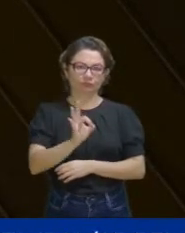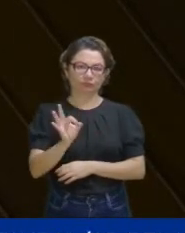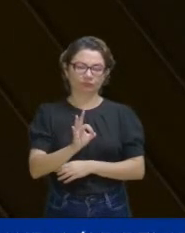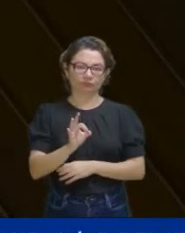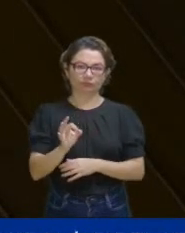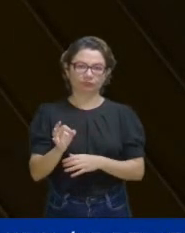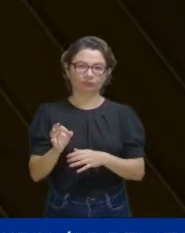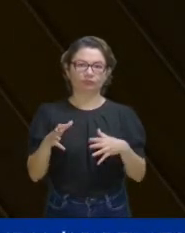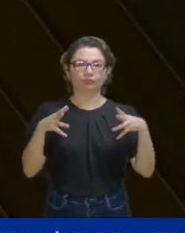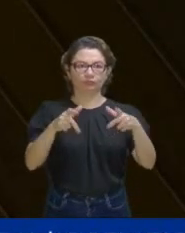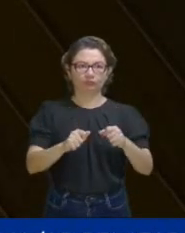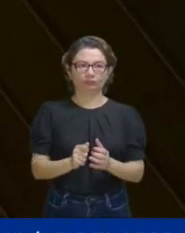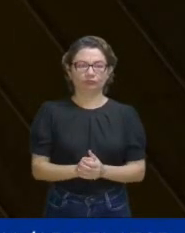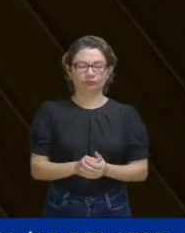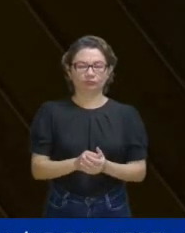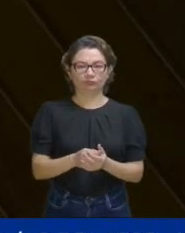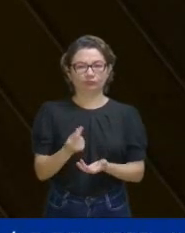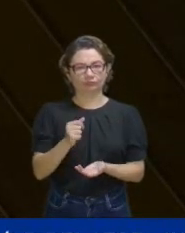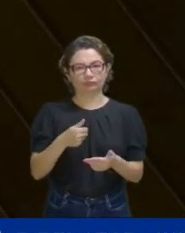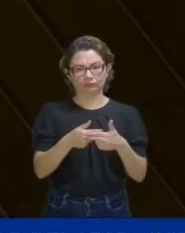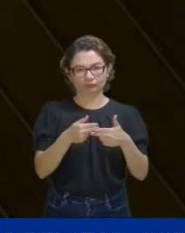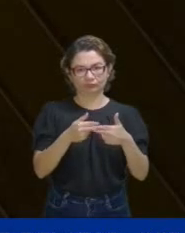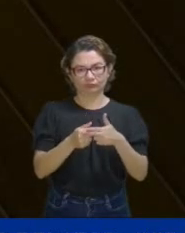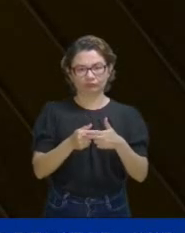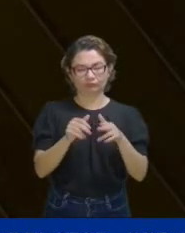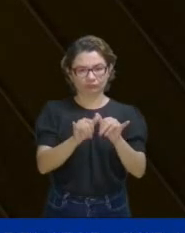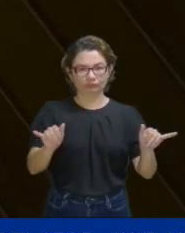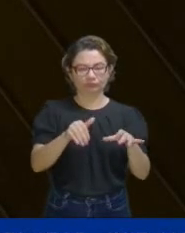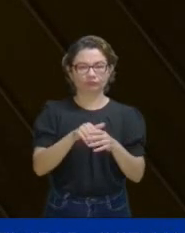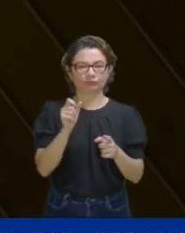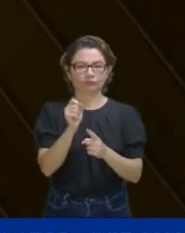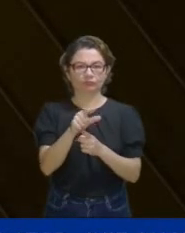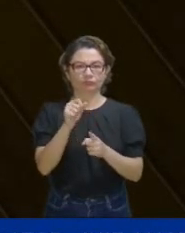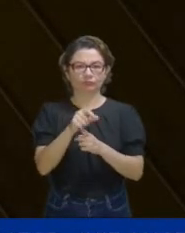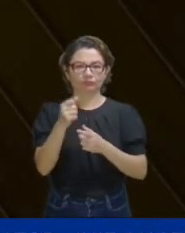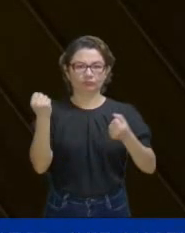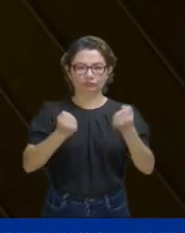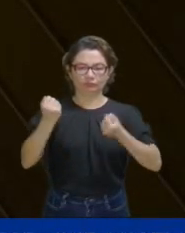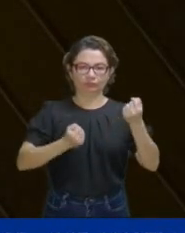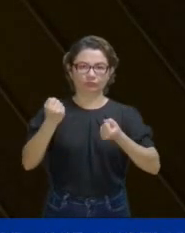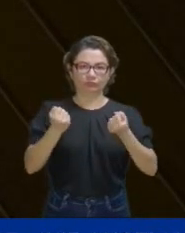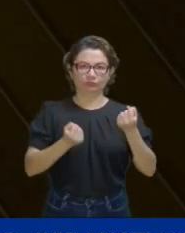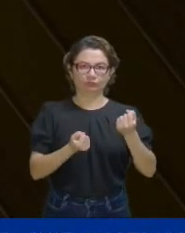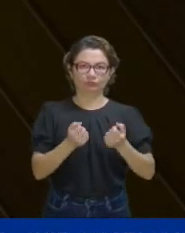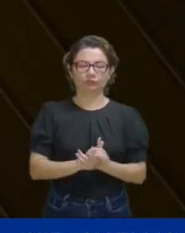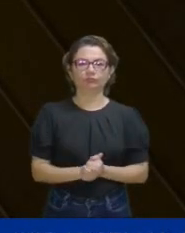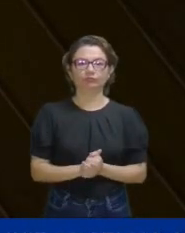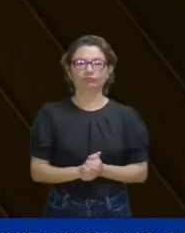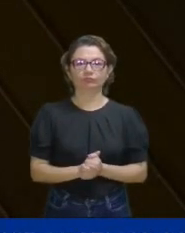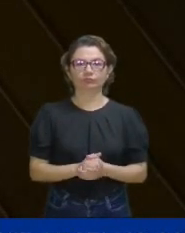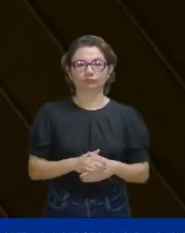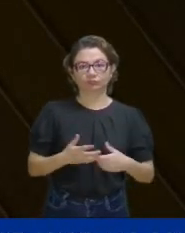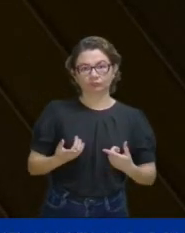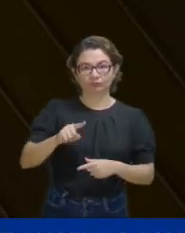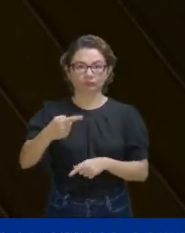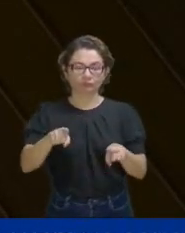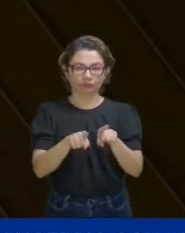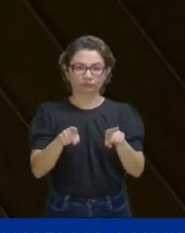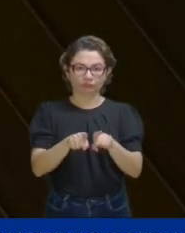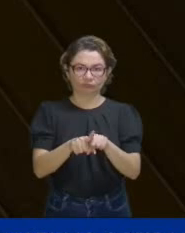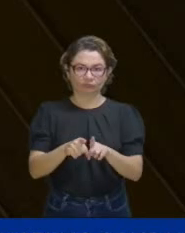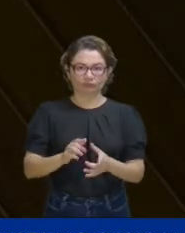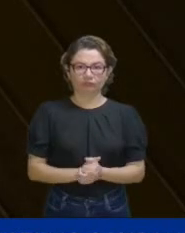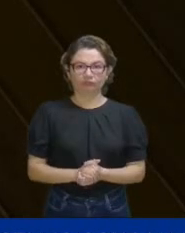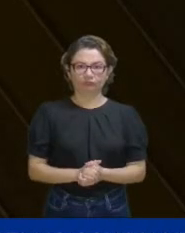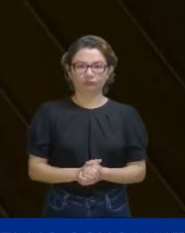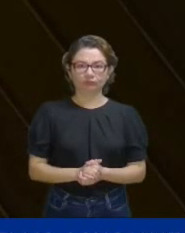ao total dos gastos de campanha contratados para fins de aluguel de veículos automotores, fecho aspas. Em seguida,